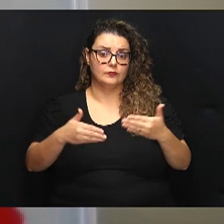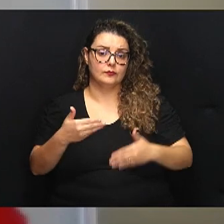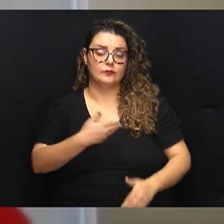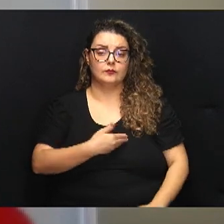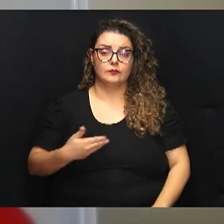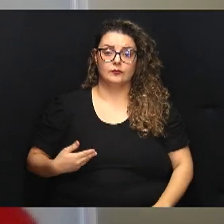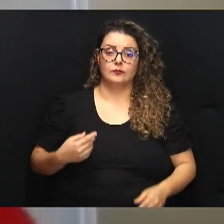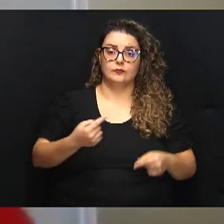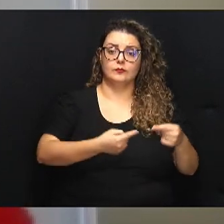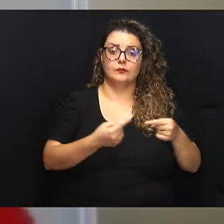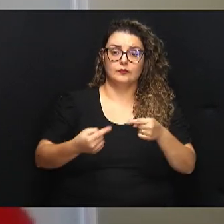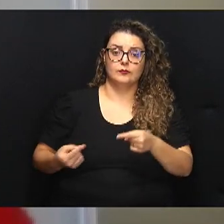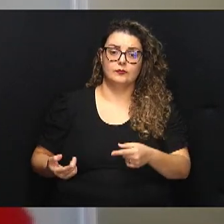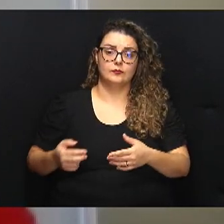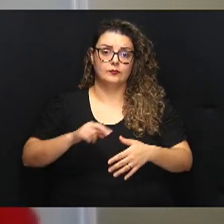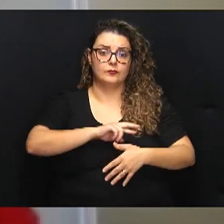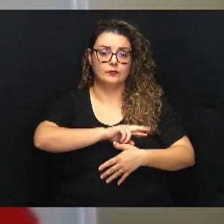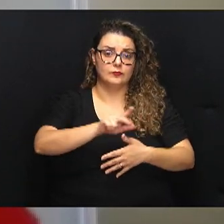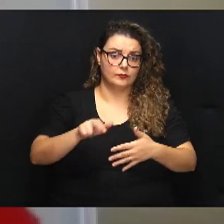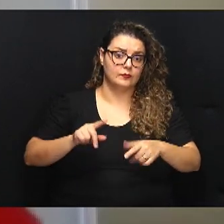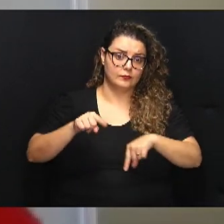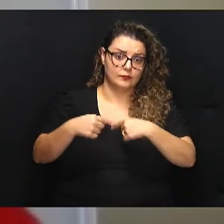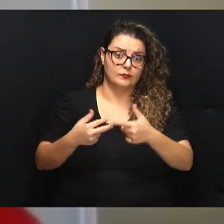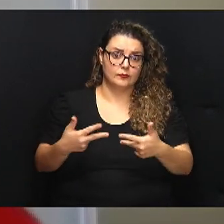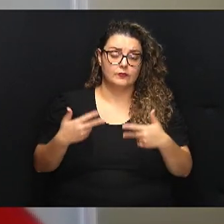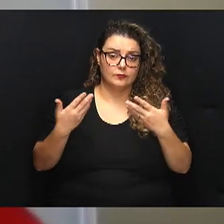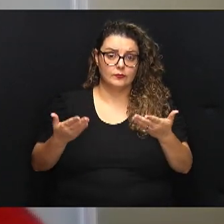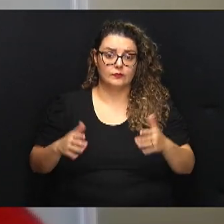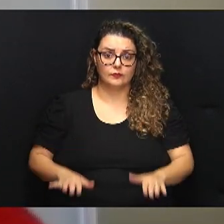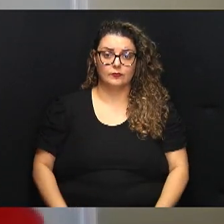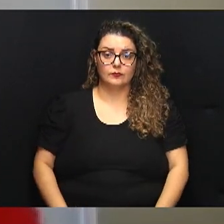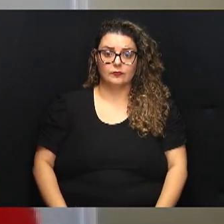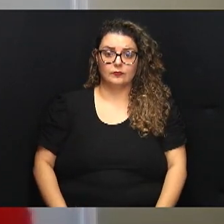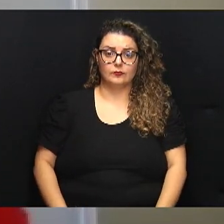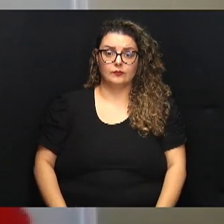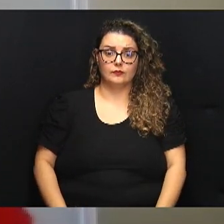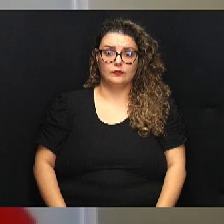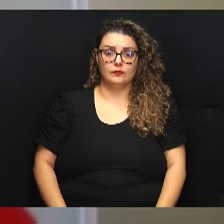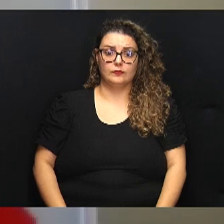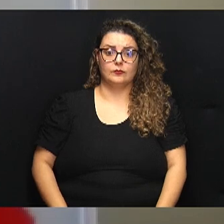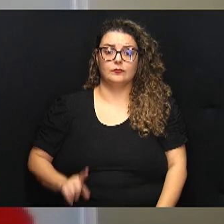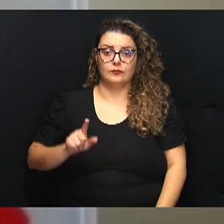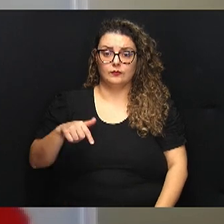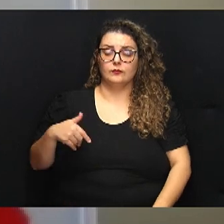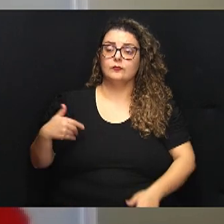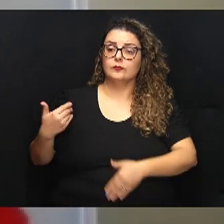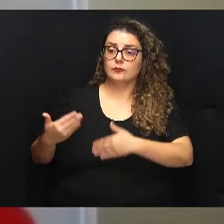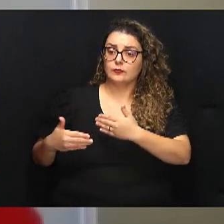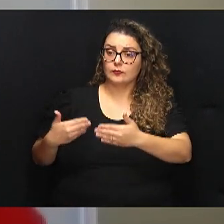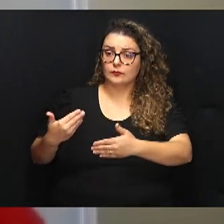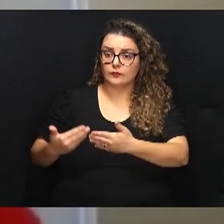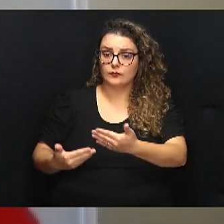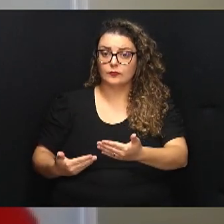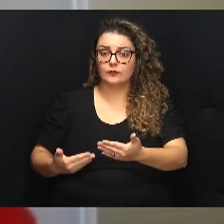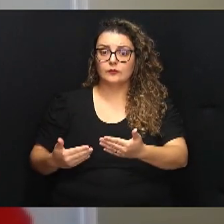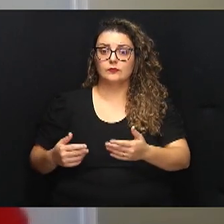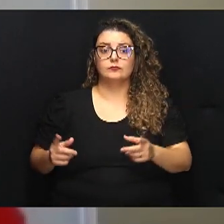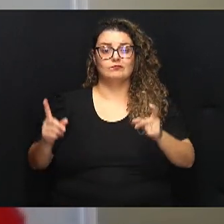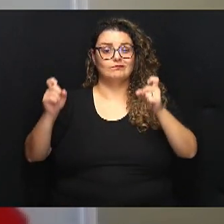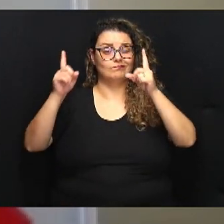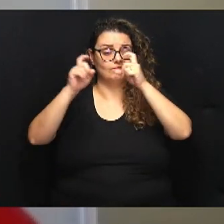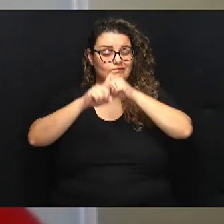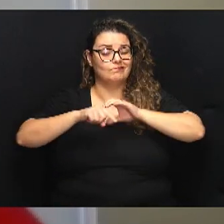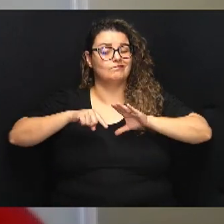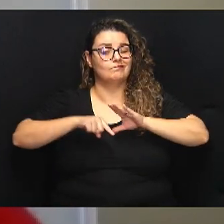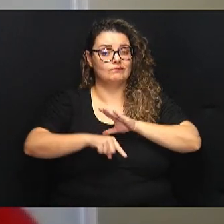em discussões, etc. Enfim, é um processo que é muito complexo, é